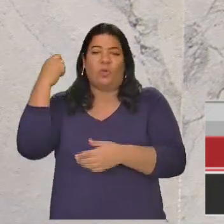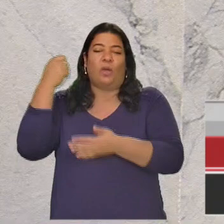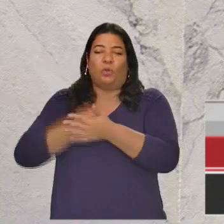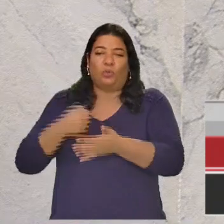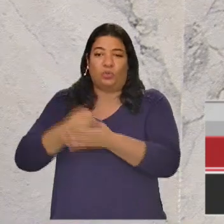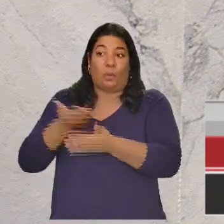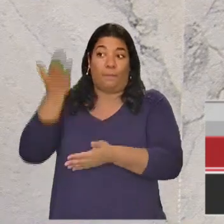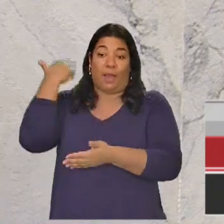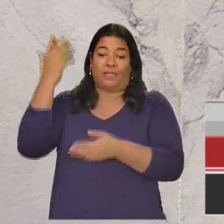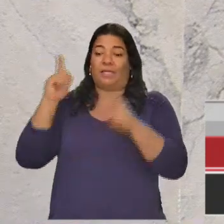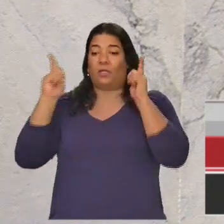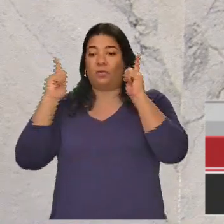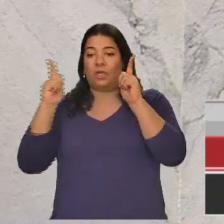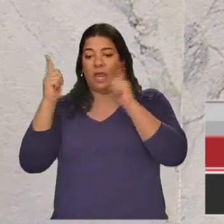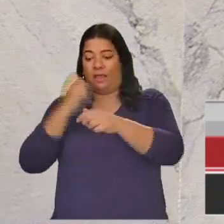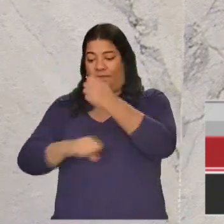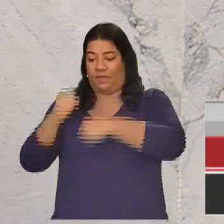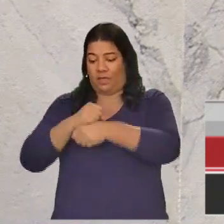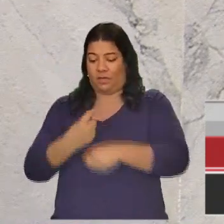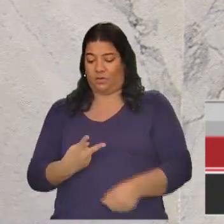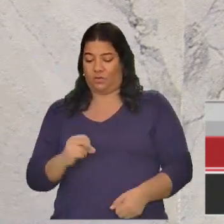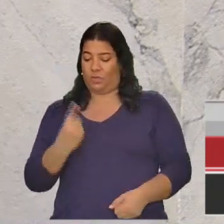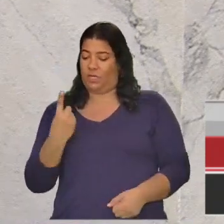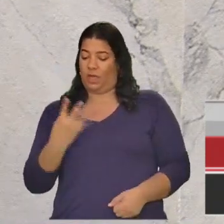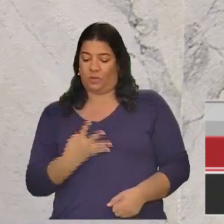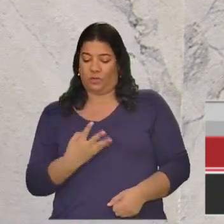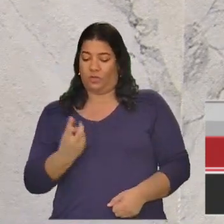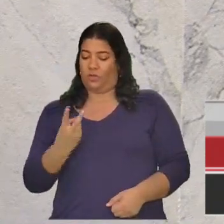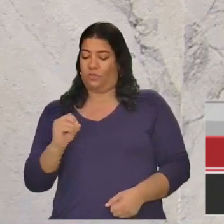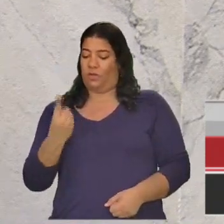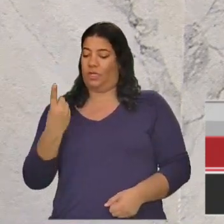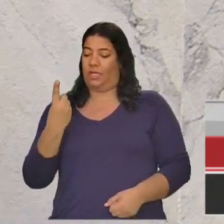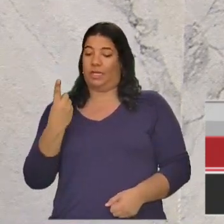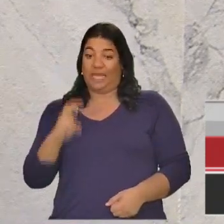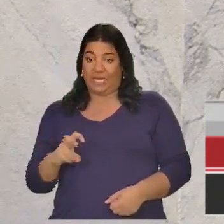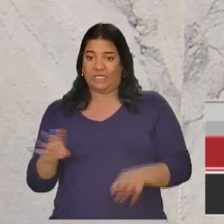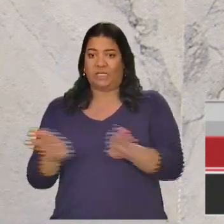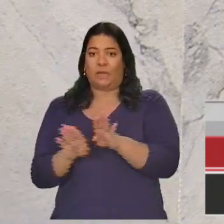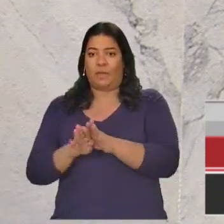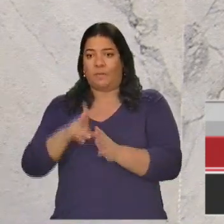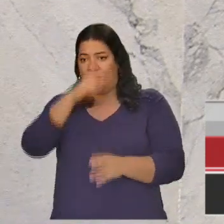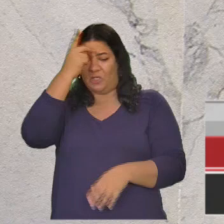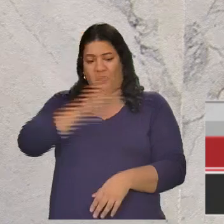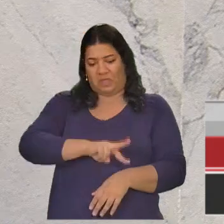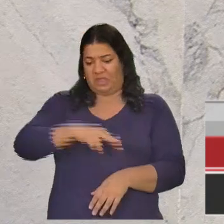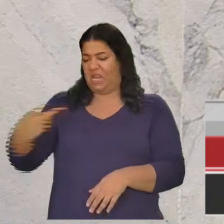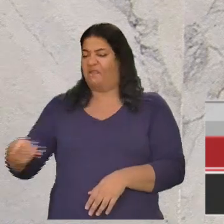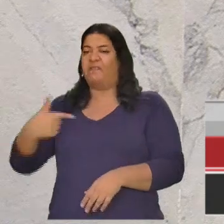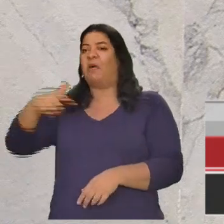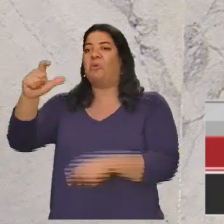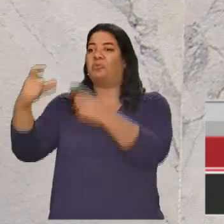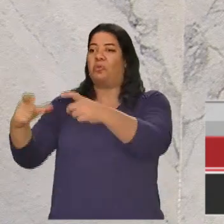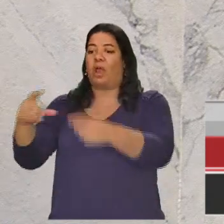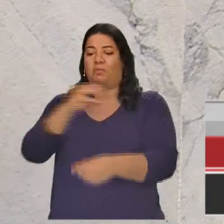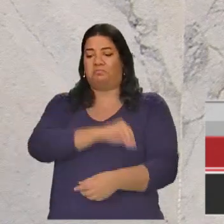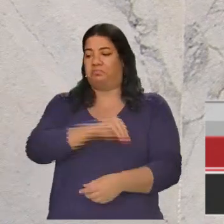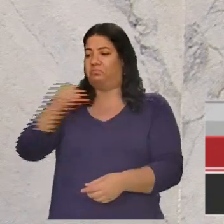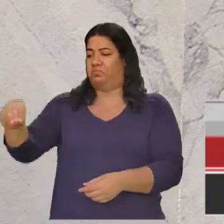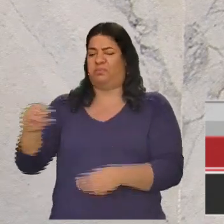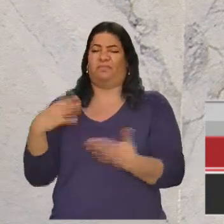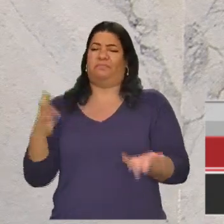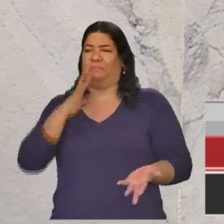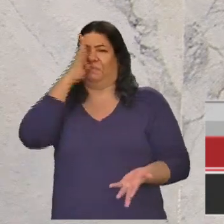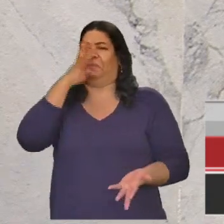2014 2015 fim das transferências arbitrárias dos servidores a chamada